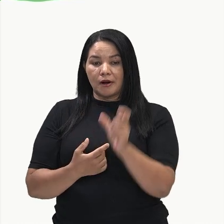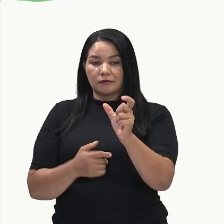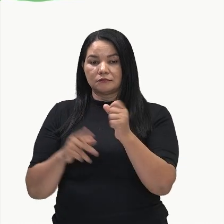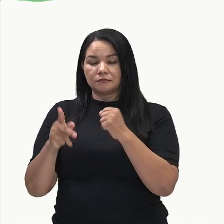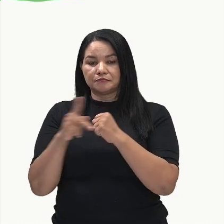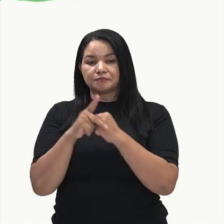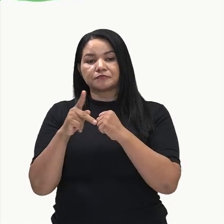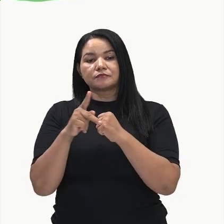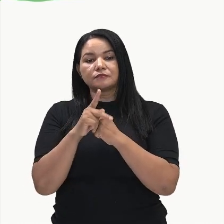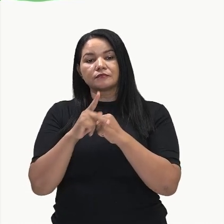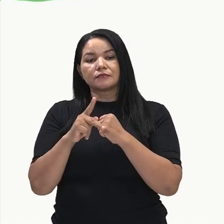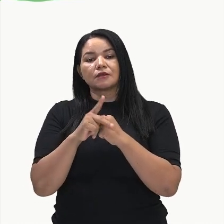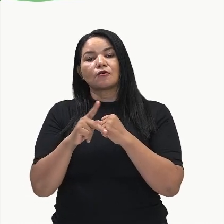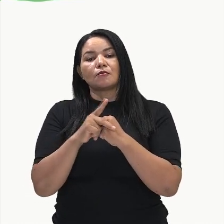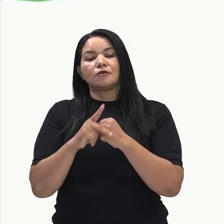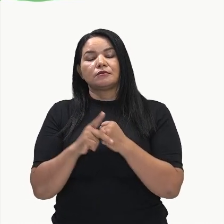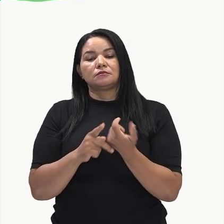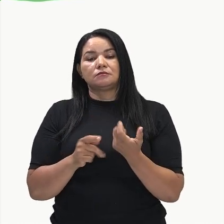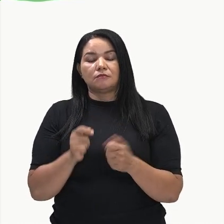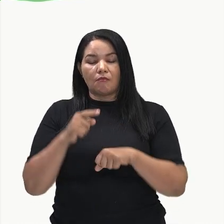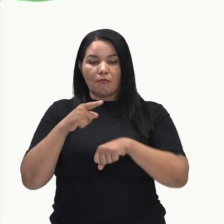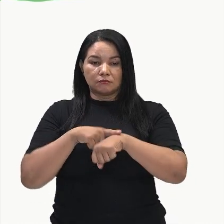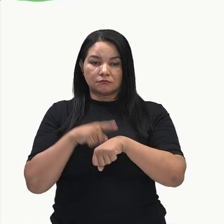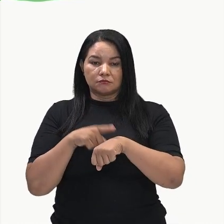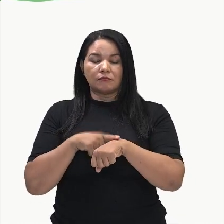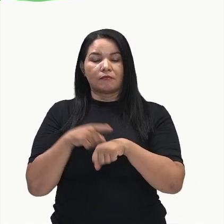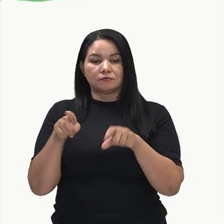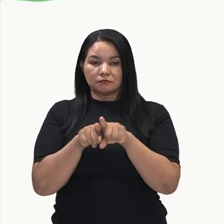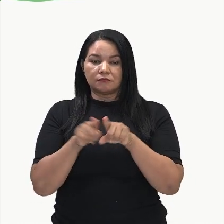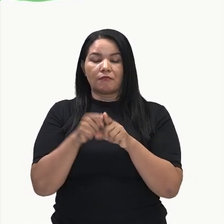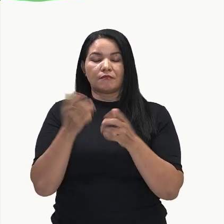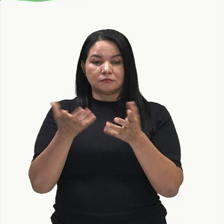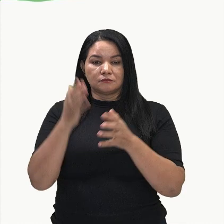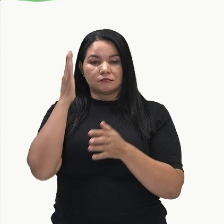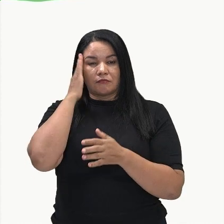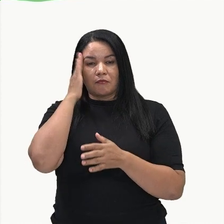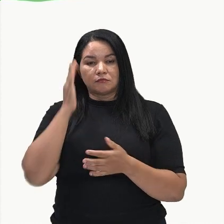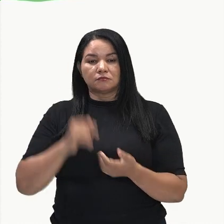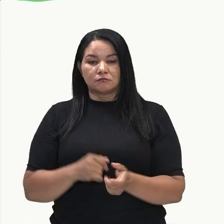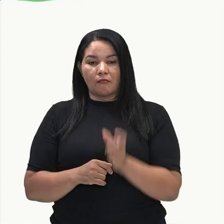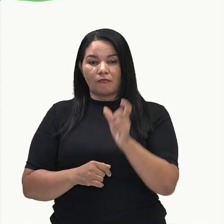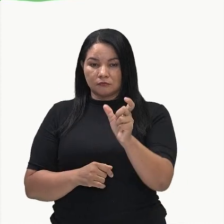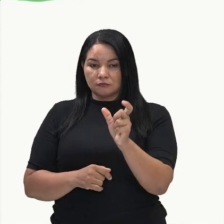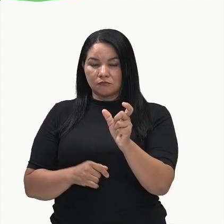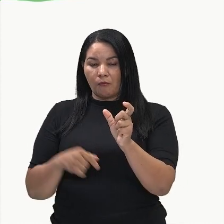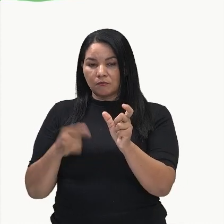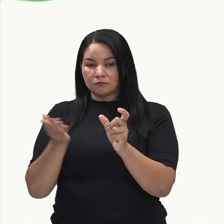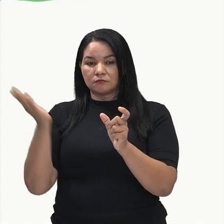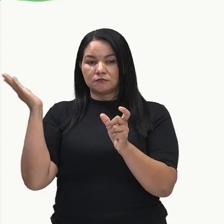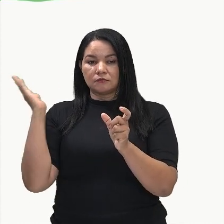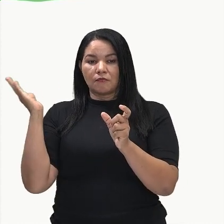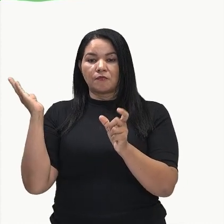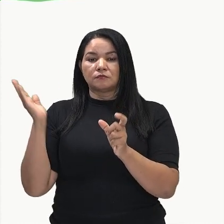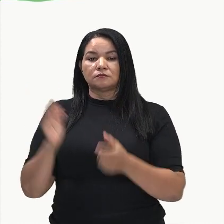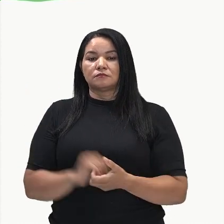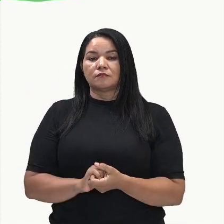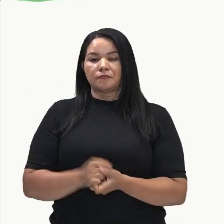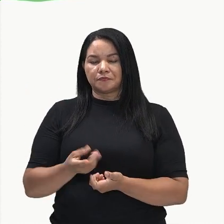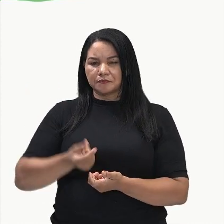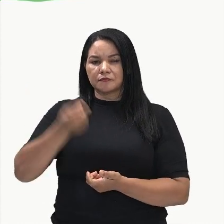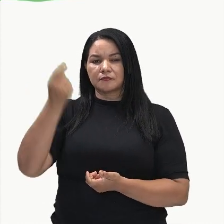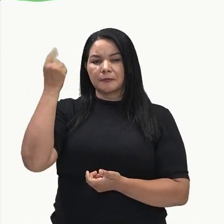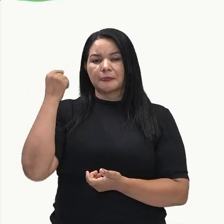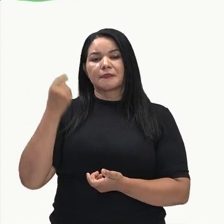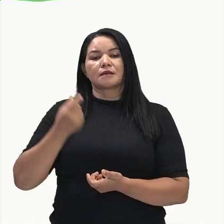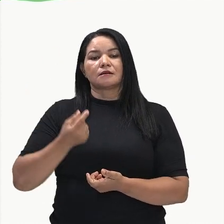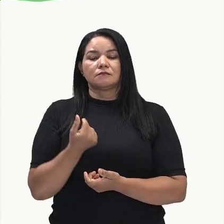saber a questão do tempo, né? Desde há anos, não sei bem em que ano, desde há anos, ou seja, já